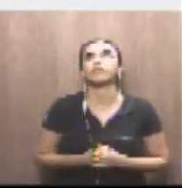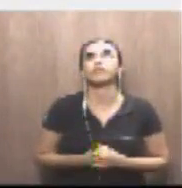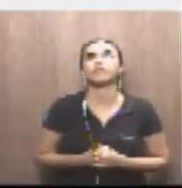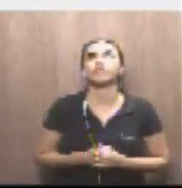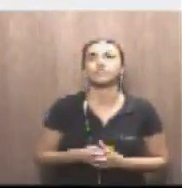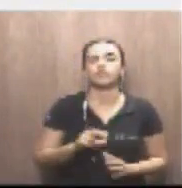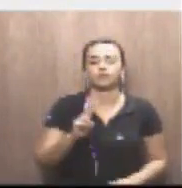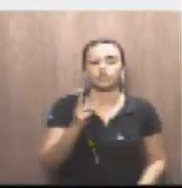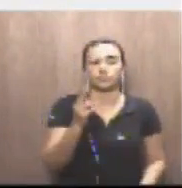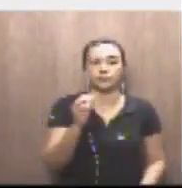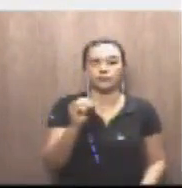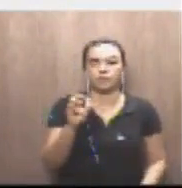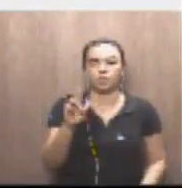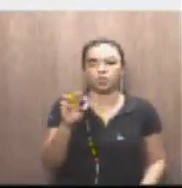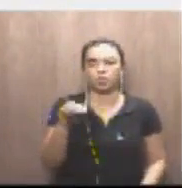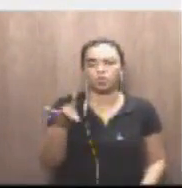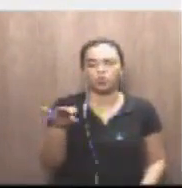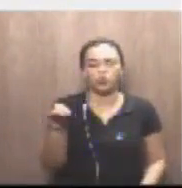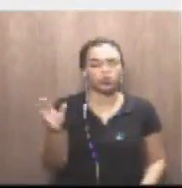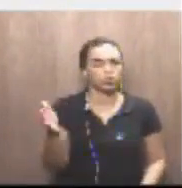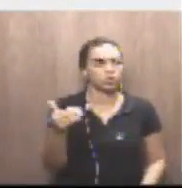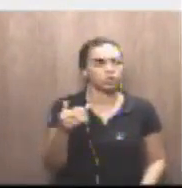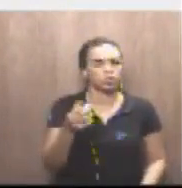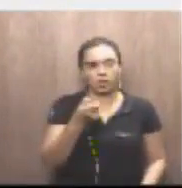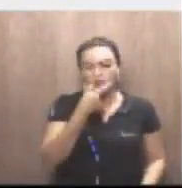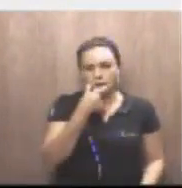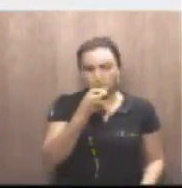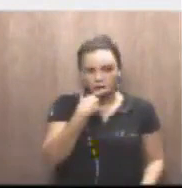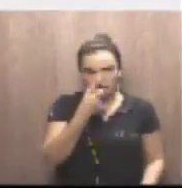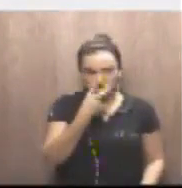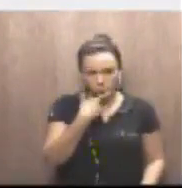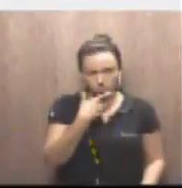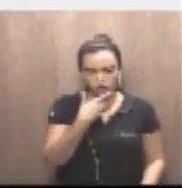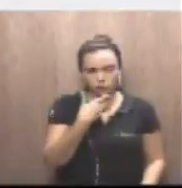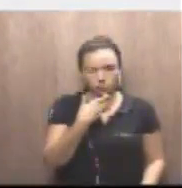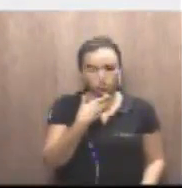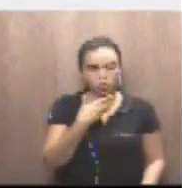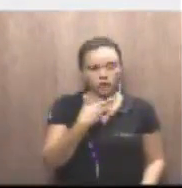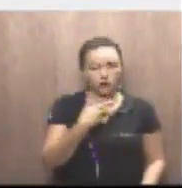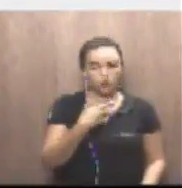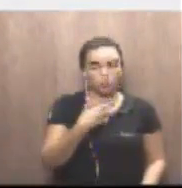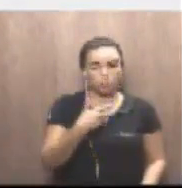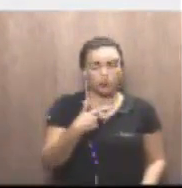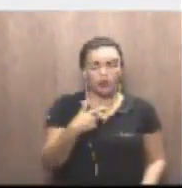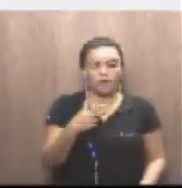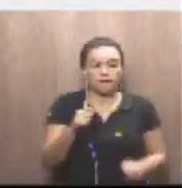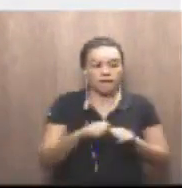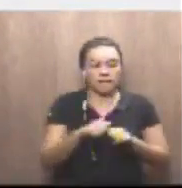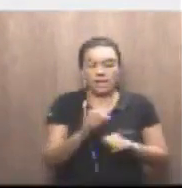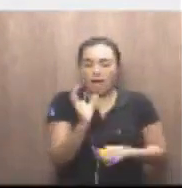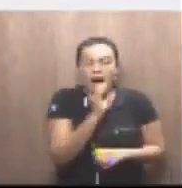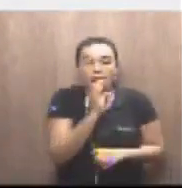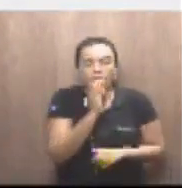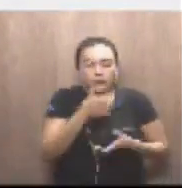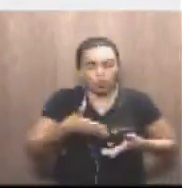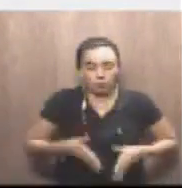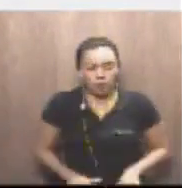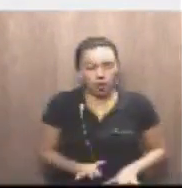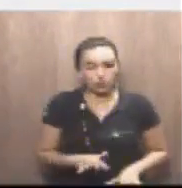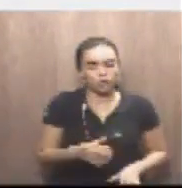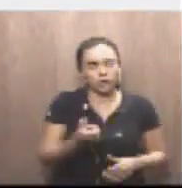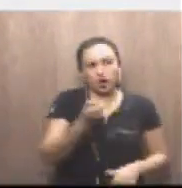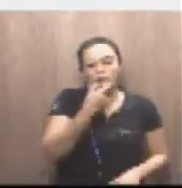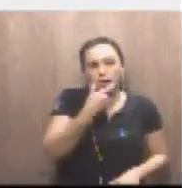Hormônios sintéticos utilizados para induzir ou acelerar o trabalho, analgésico,